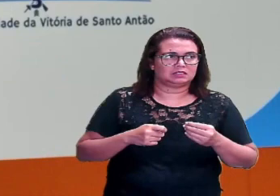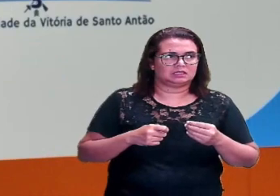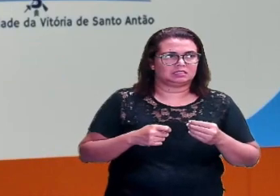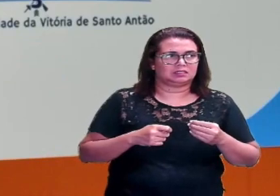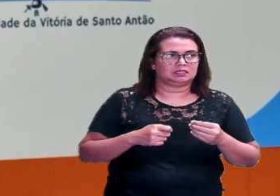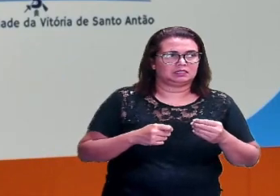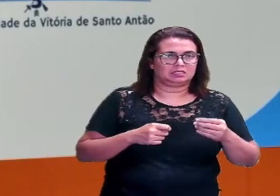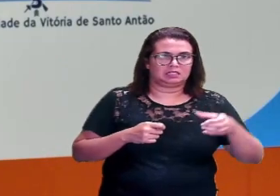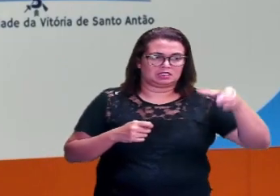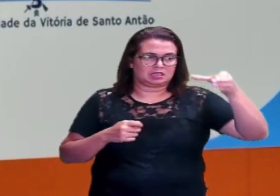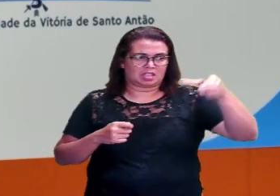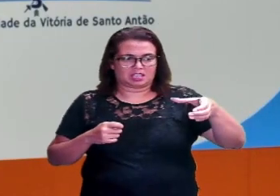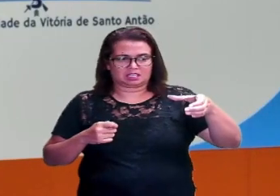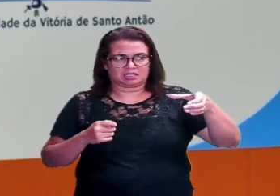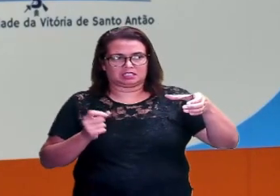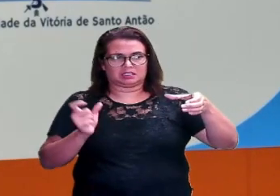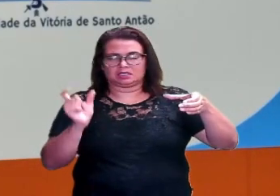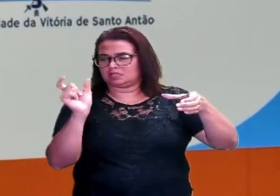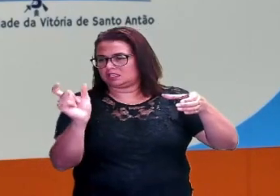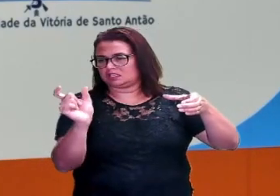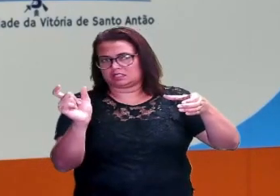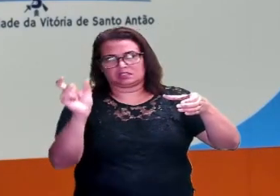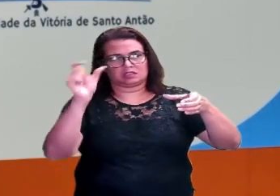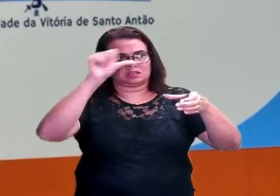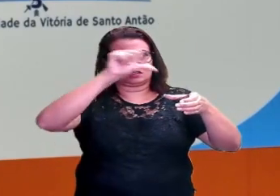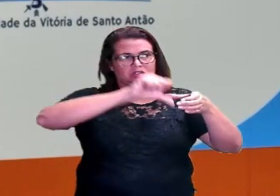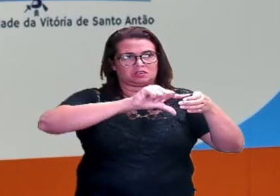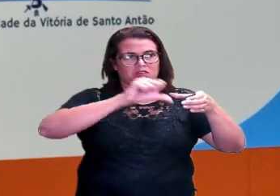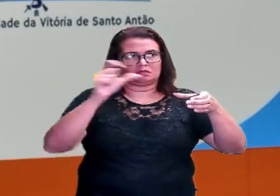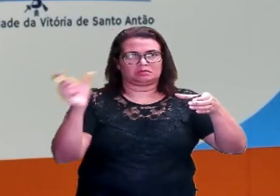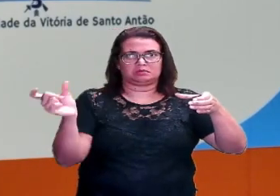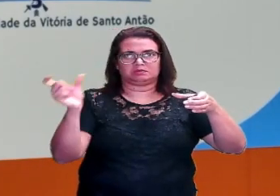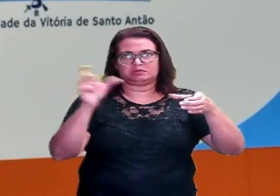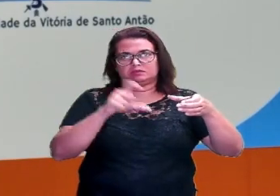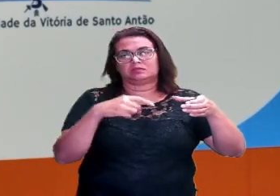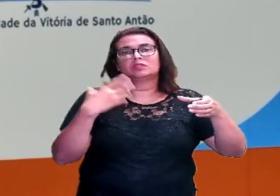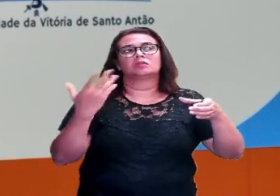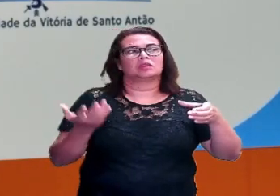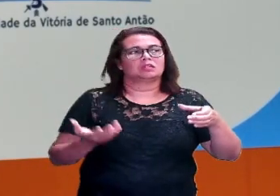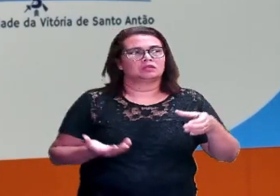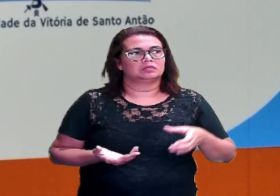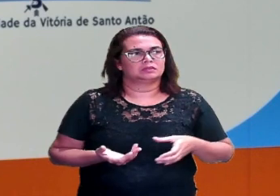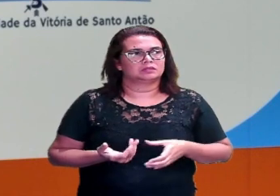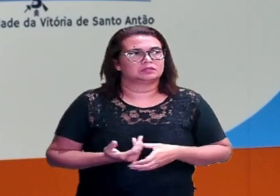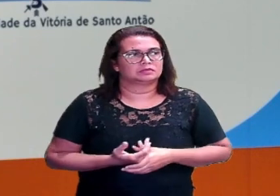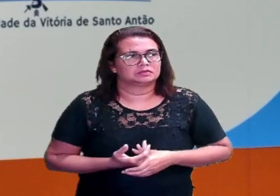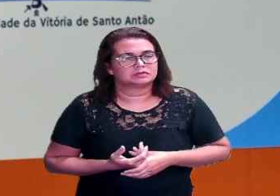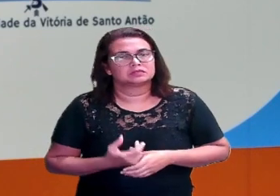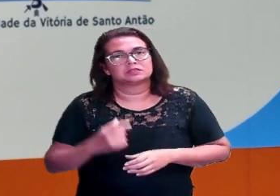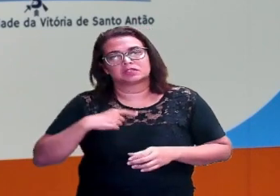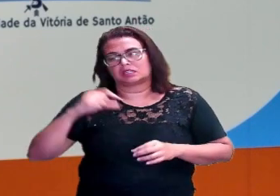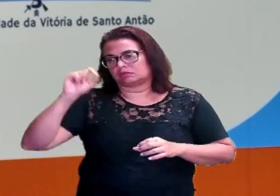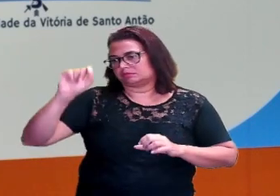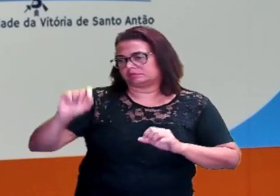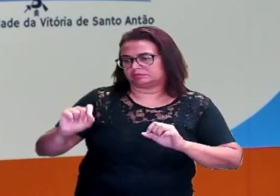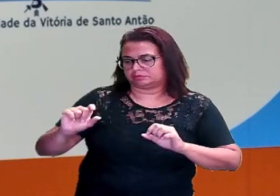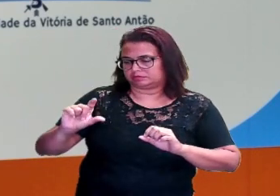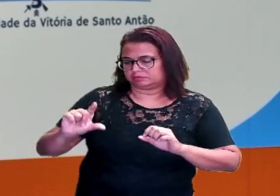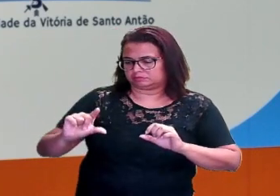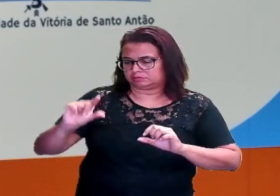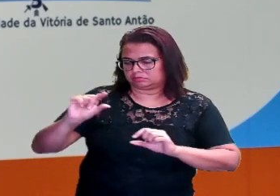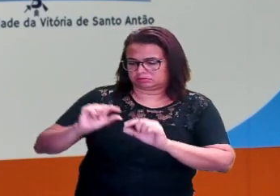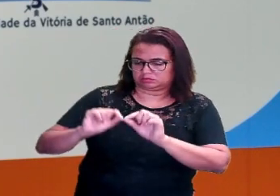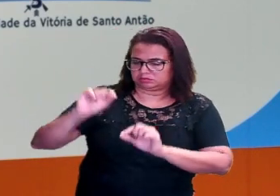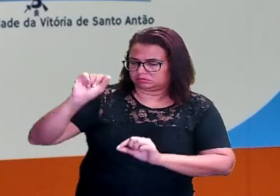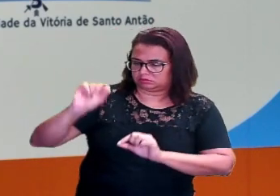este recipiente com a mesma quantidade de copos desse? Se a gente perceber, são tamanhos diferentes. Então, eu